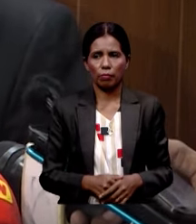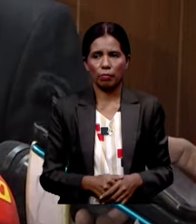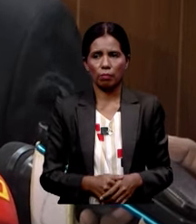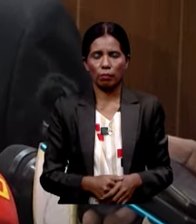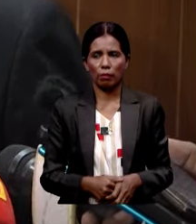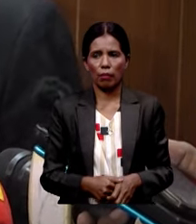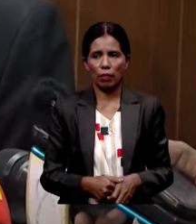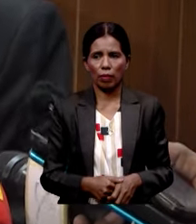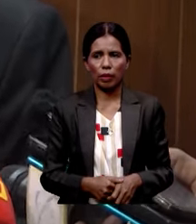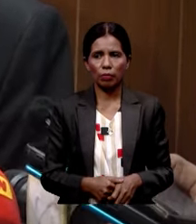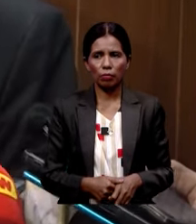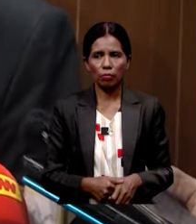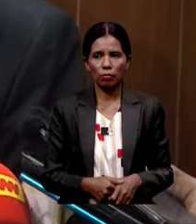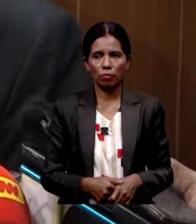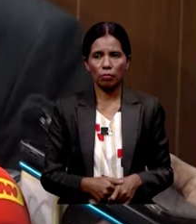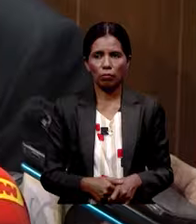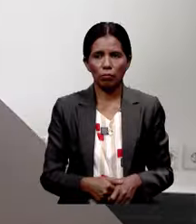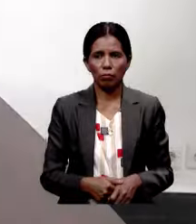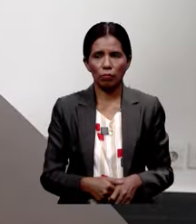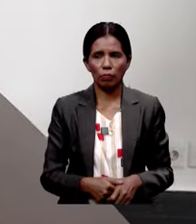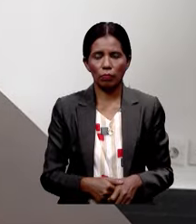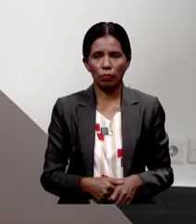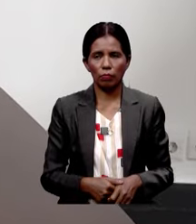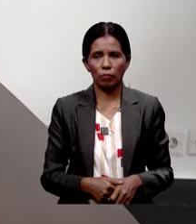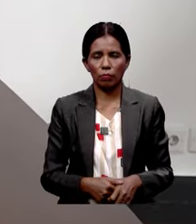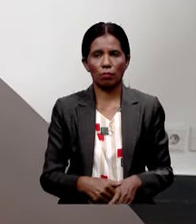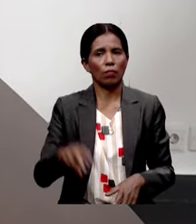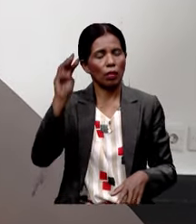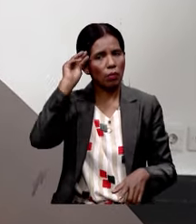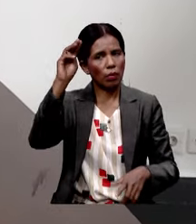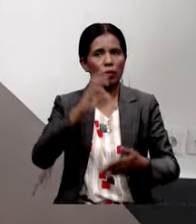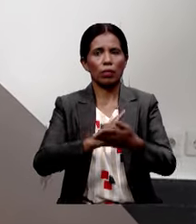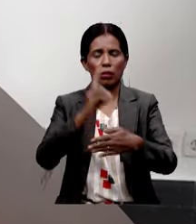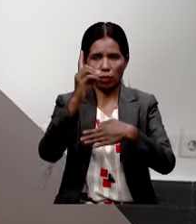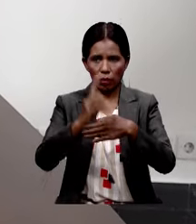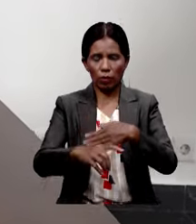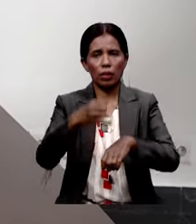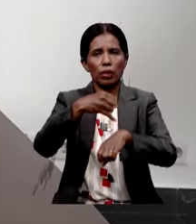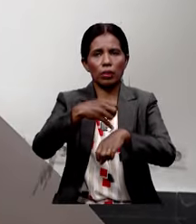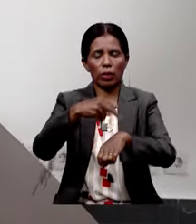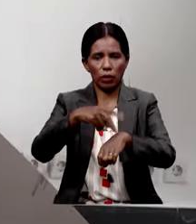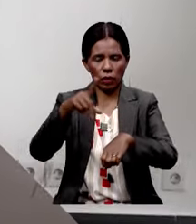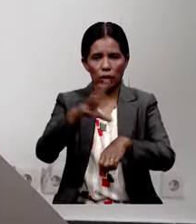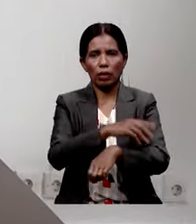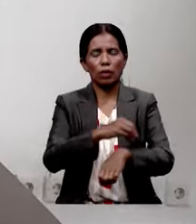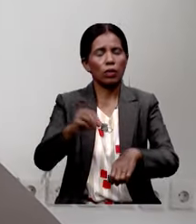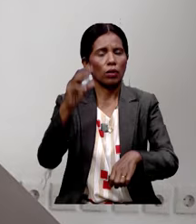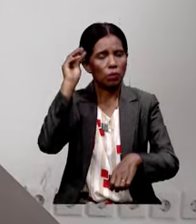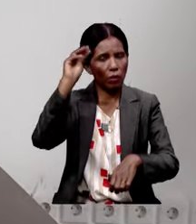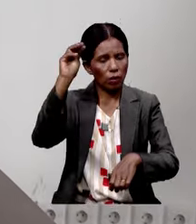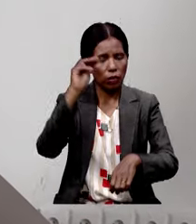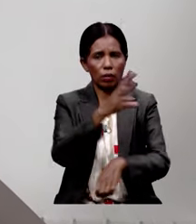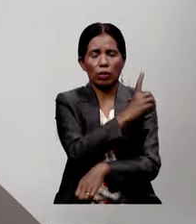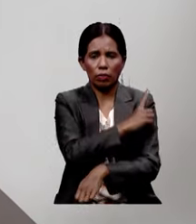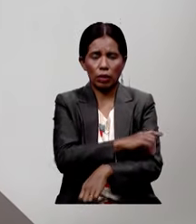strength. Our friendship also. Ministro de Desenvolvimento Internacional Pacífico, no Ministro da Defesa